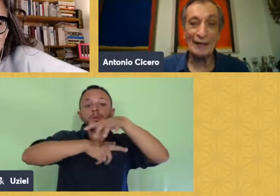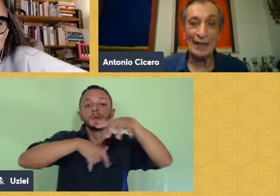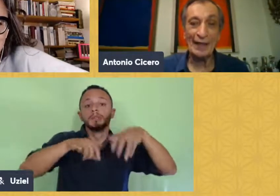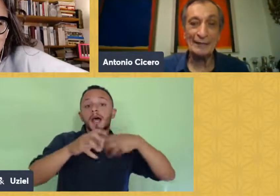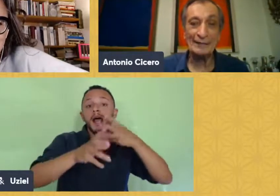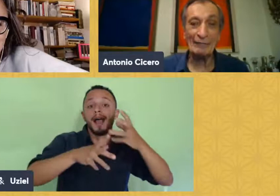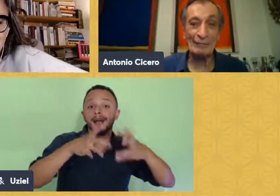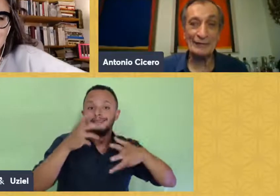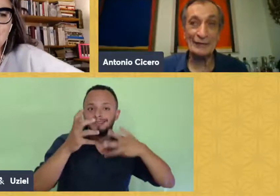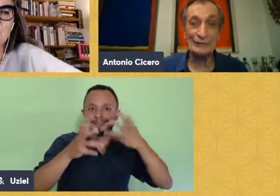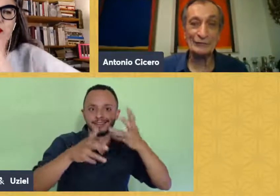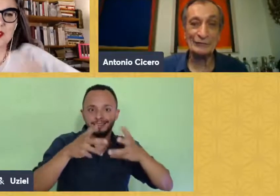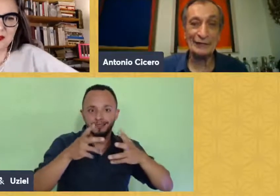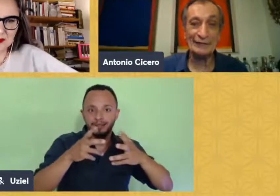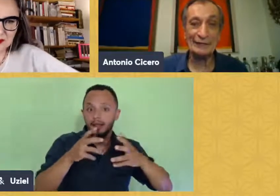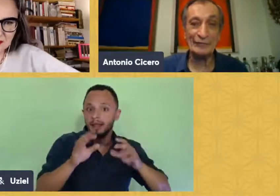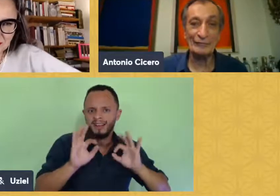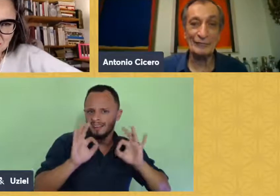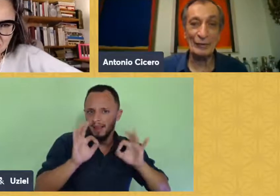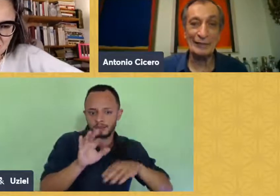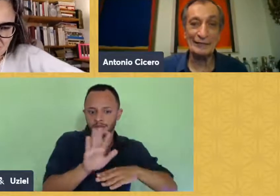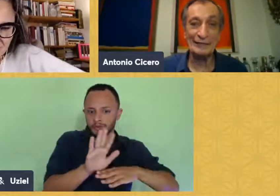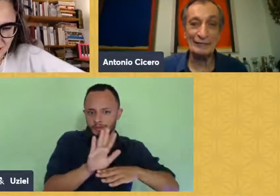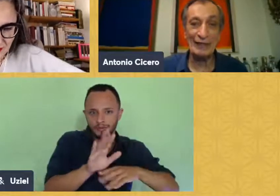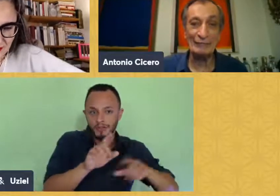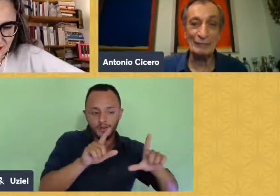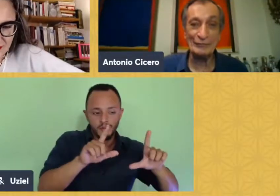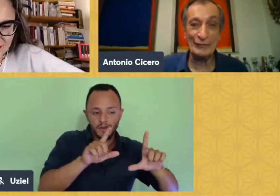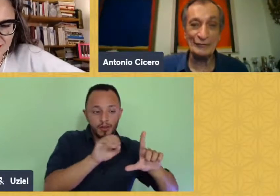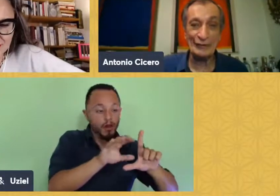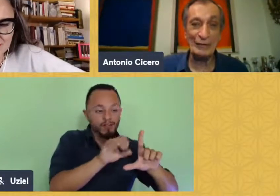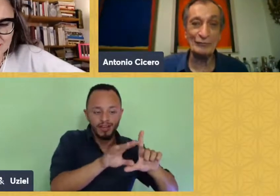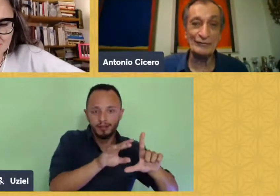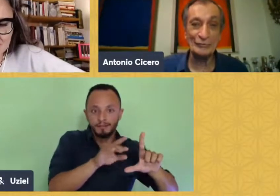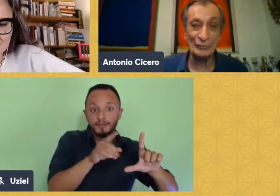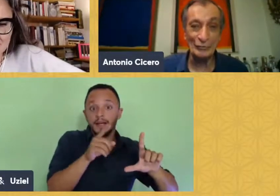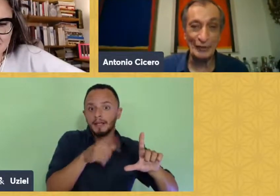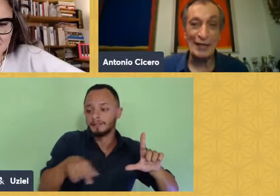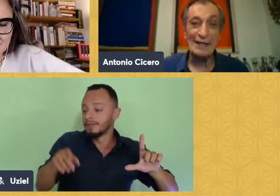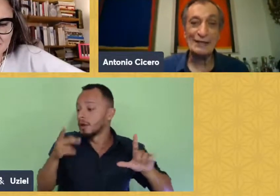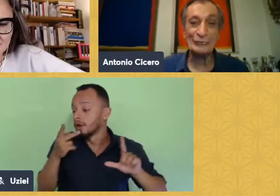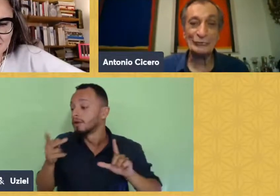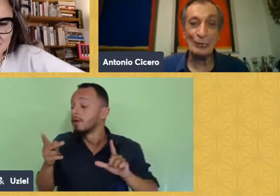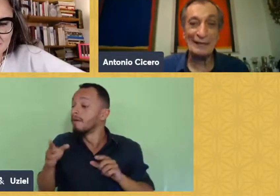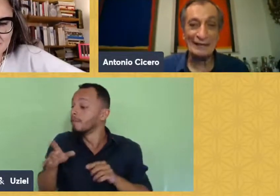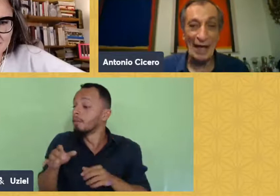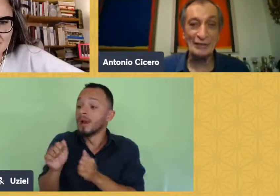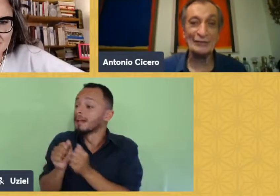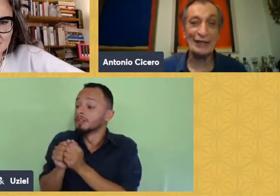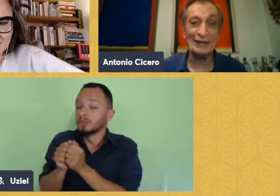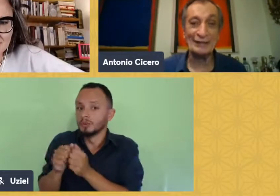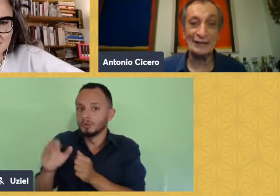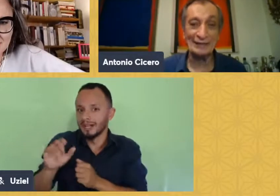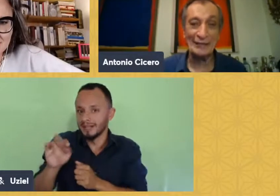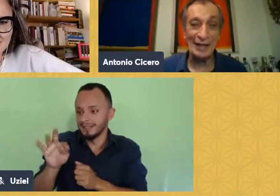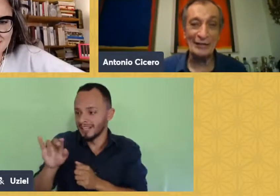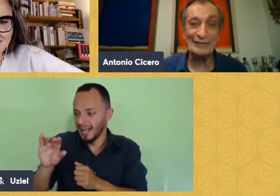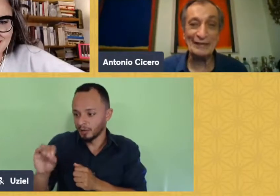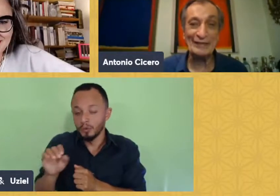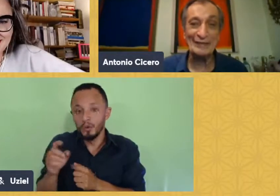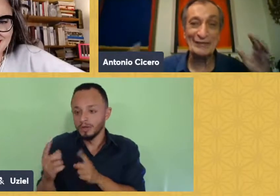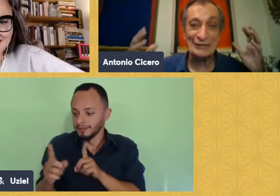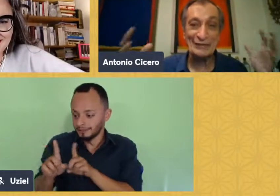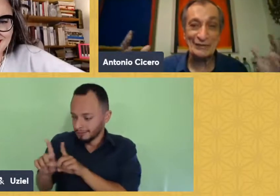cheguei lá e estava passando um dia na televisão e Caetano disse, vamos ver o seguinte, e fui junto com ele. E os comentários do Caetano